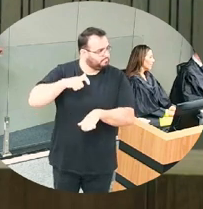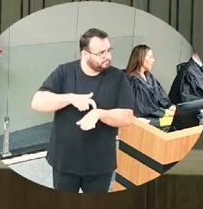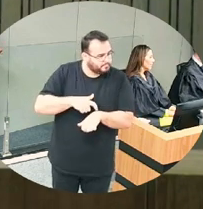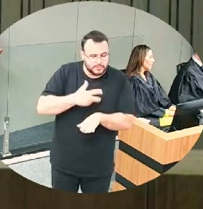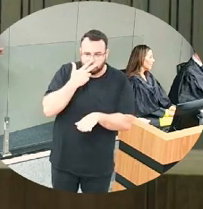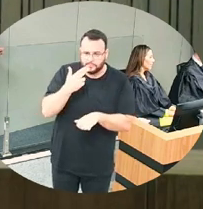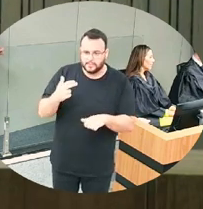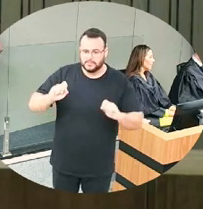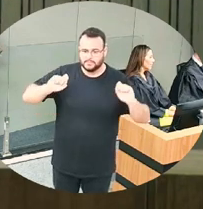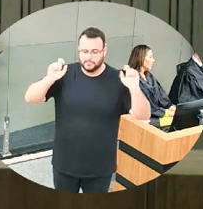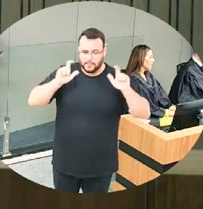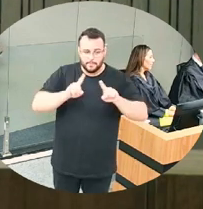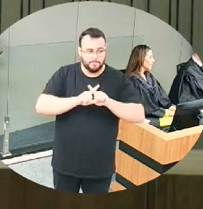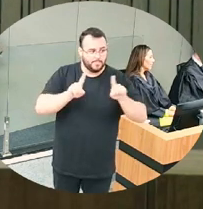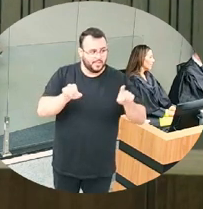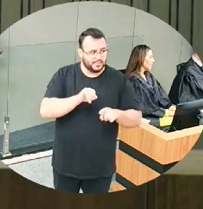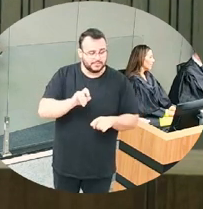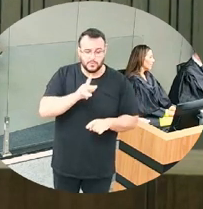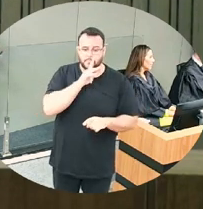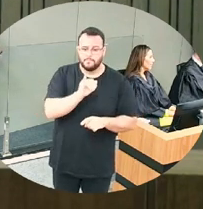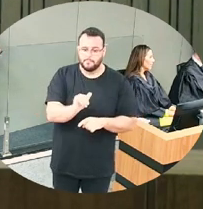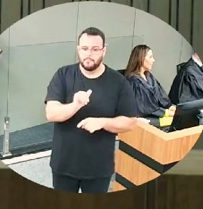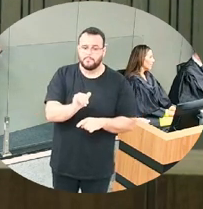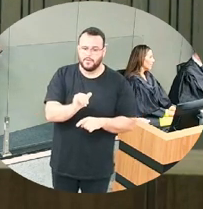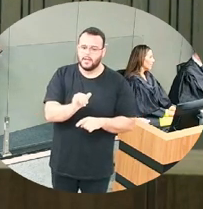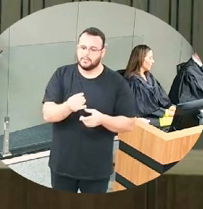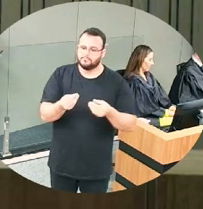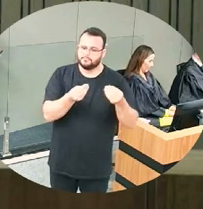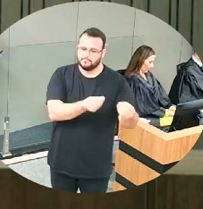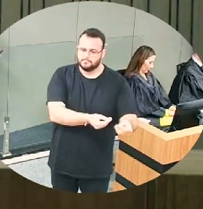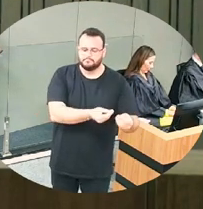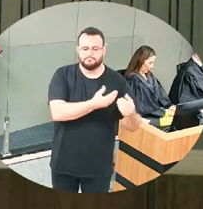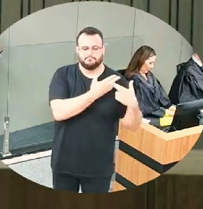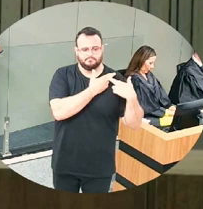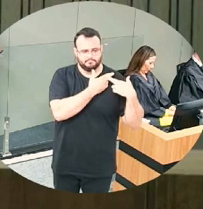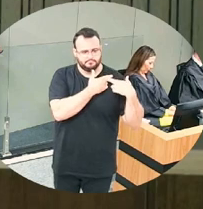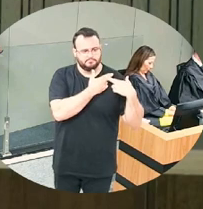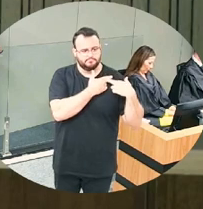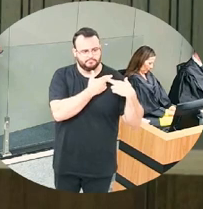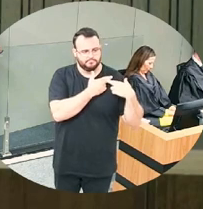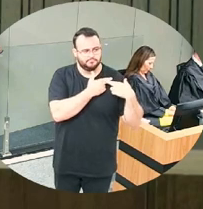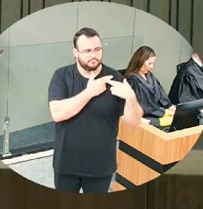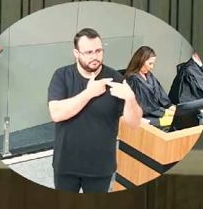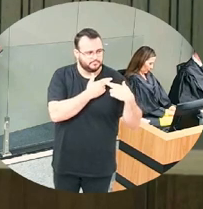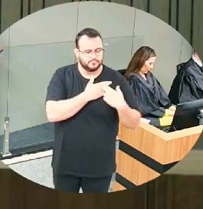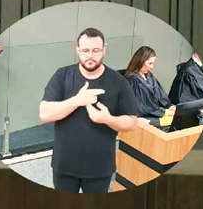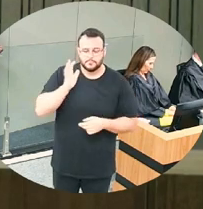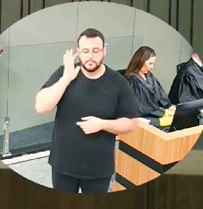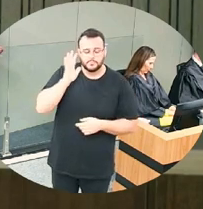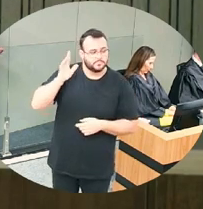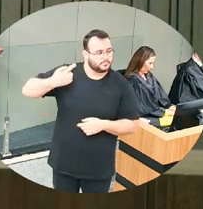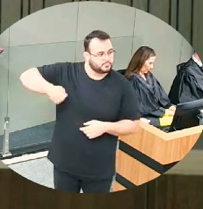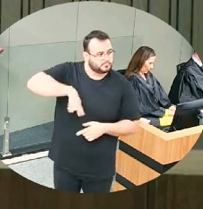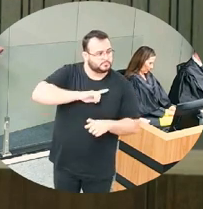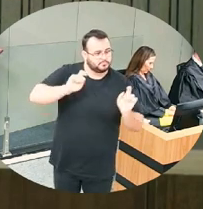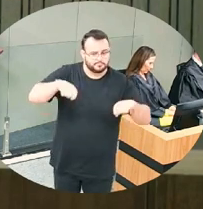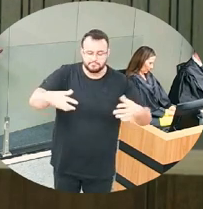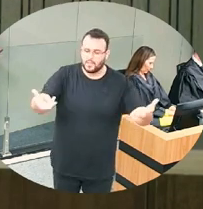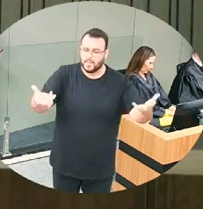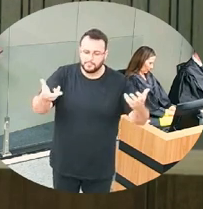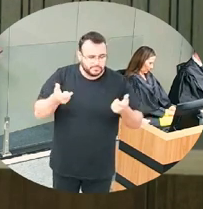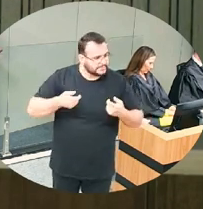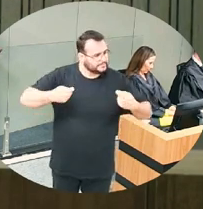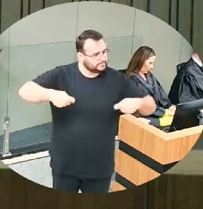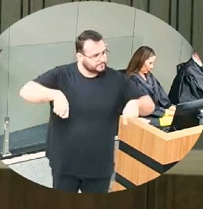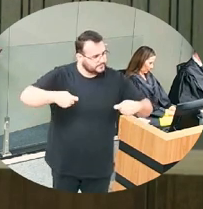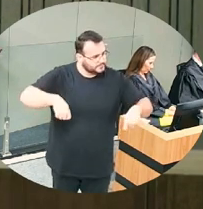assusta mas se nossos pais nos confiaram tão honrada a missão certamente é porque imagina-se que tenhamos as habilidades